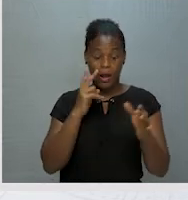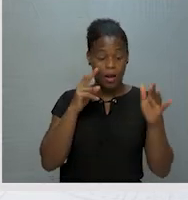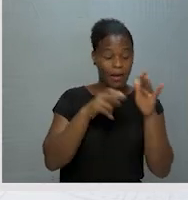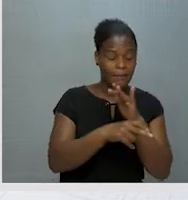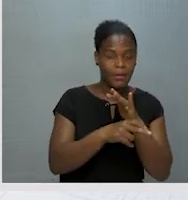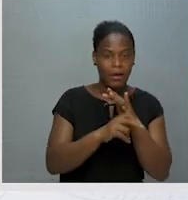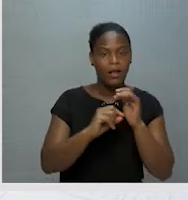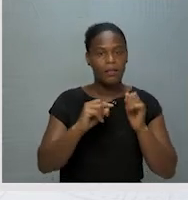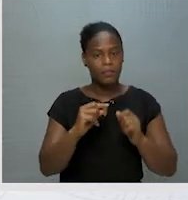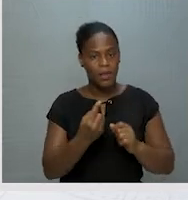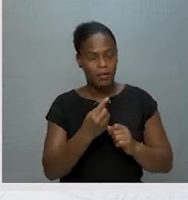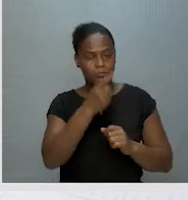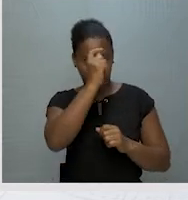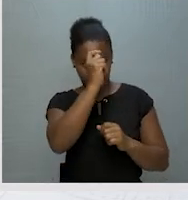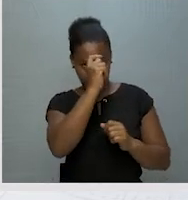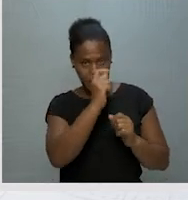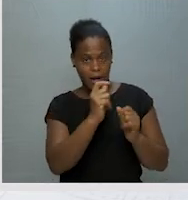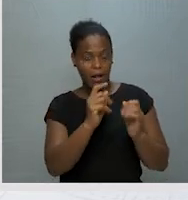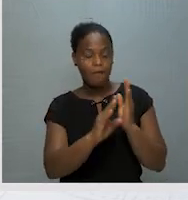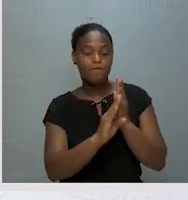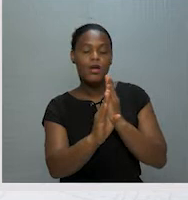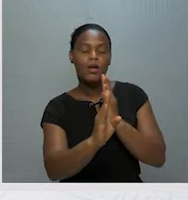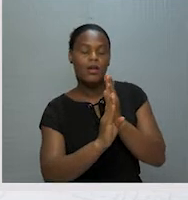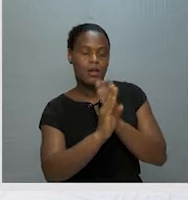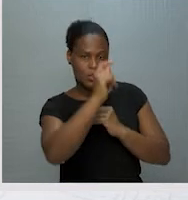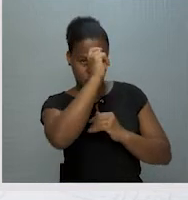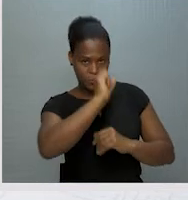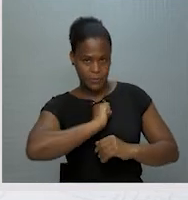autocarro, devo fazê-lo respeitando a minha vez.